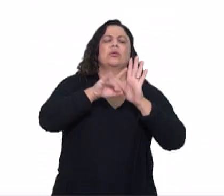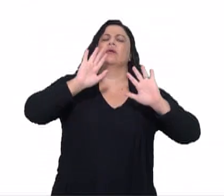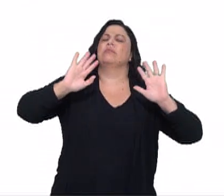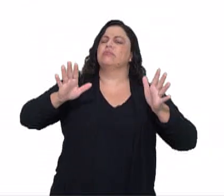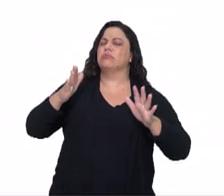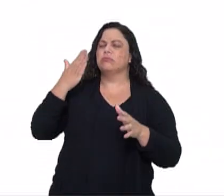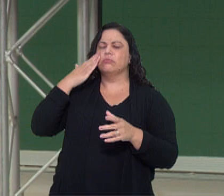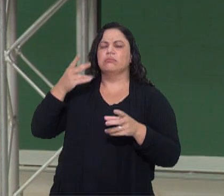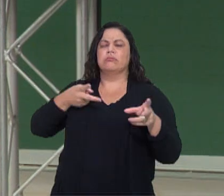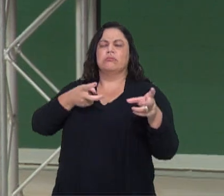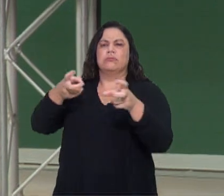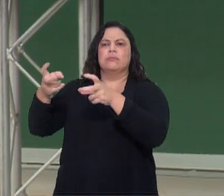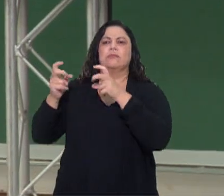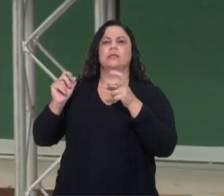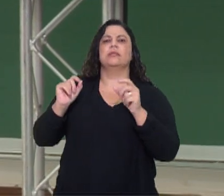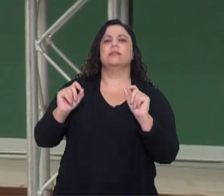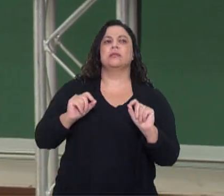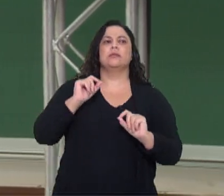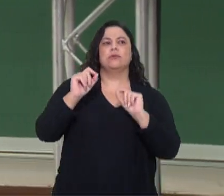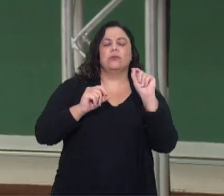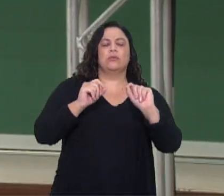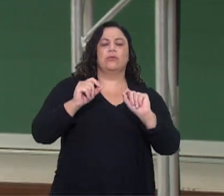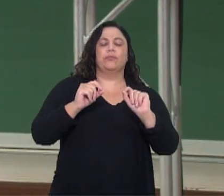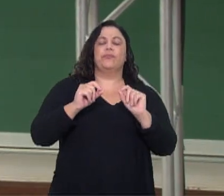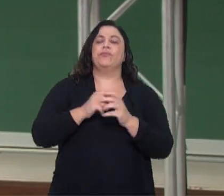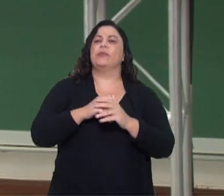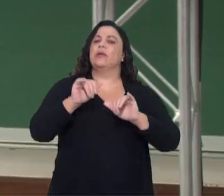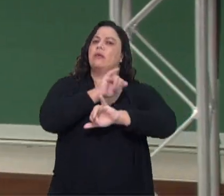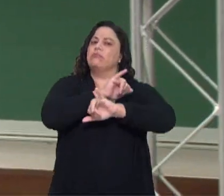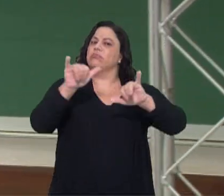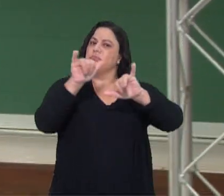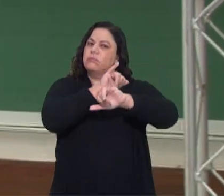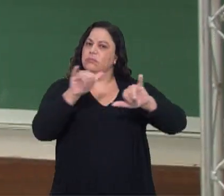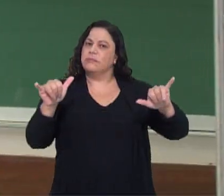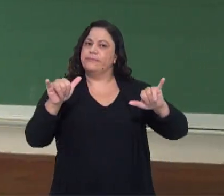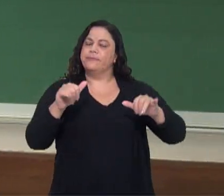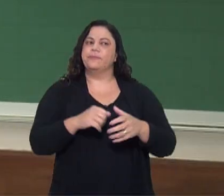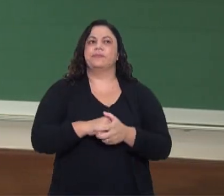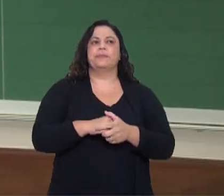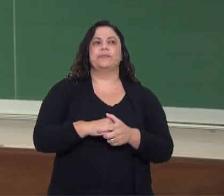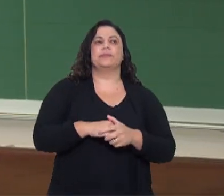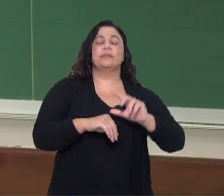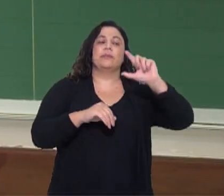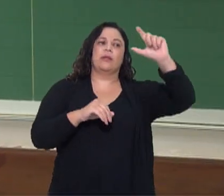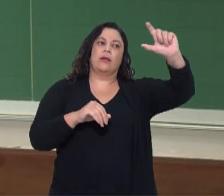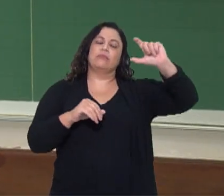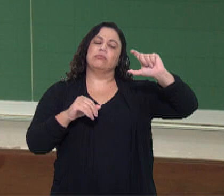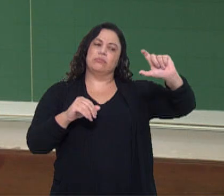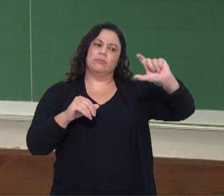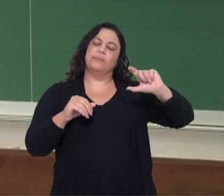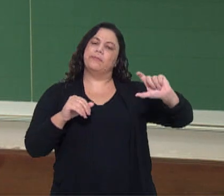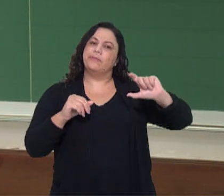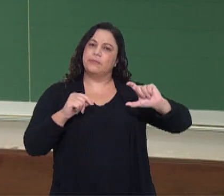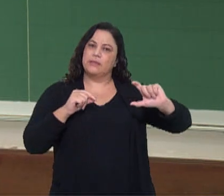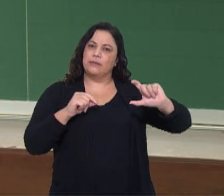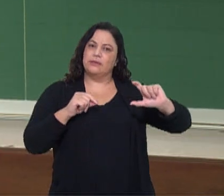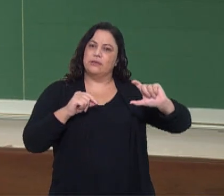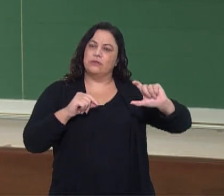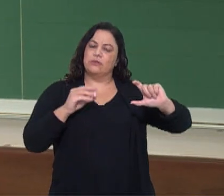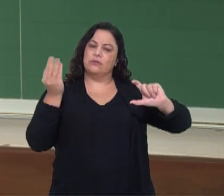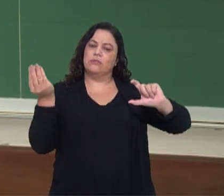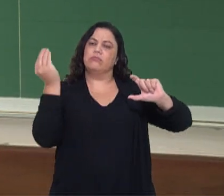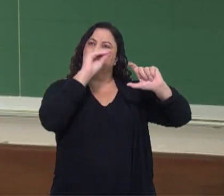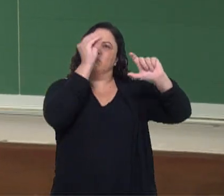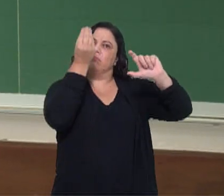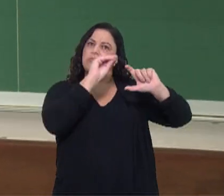tem a outra parte aqui que é a da notícia. Então nós temos algumas partezinhas e essas partes são os elementos